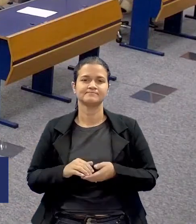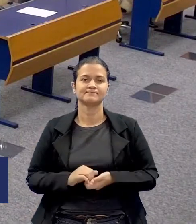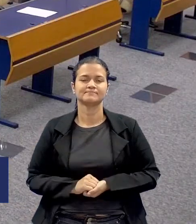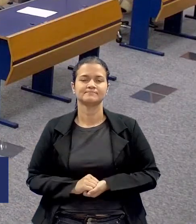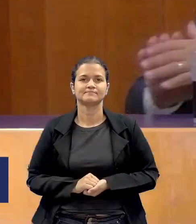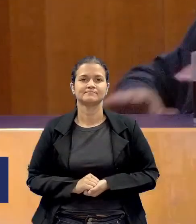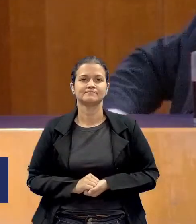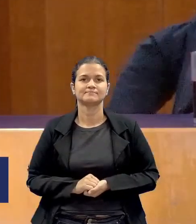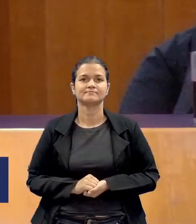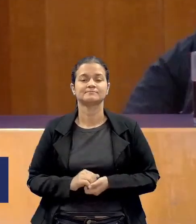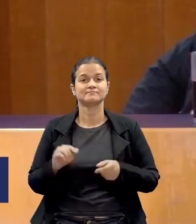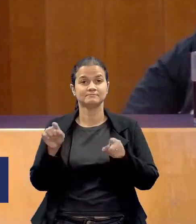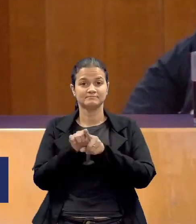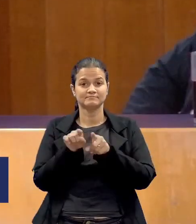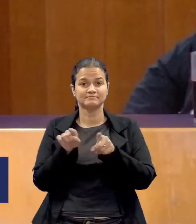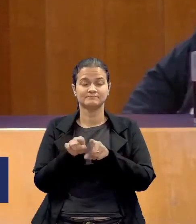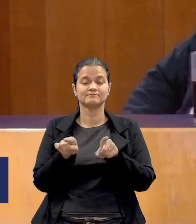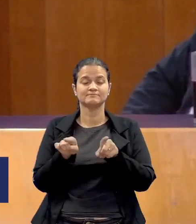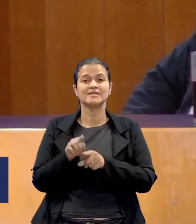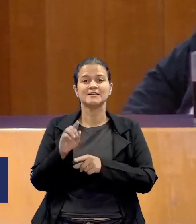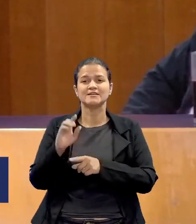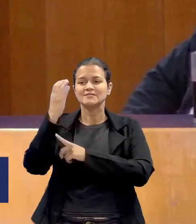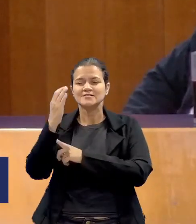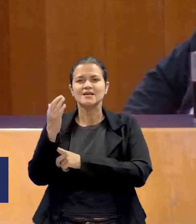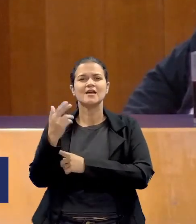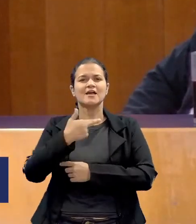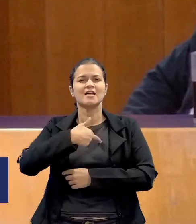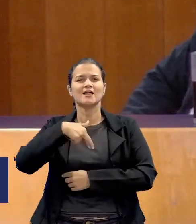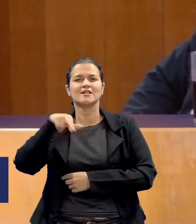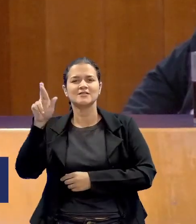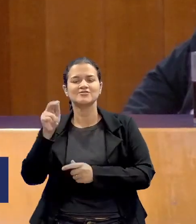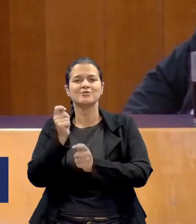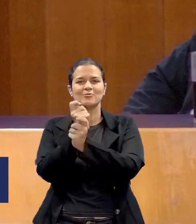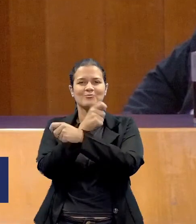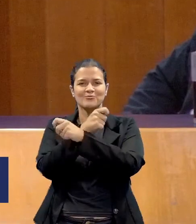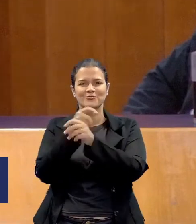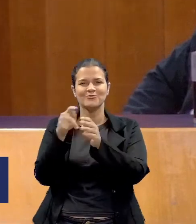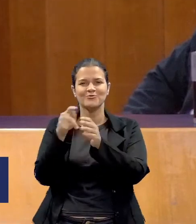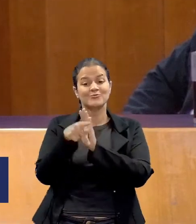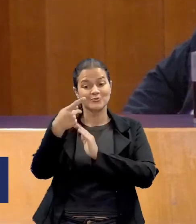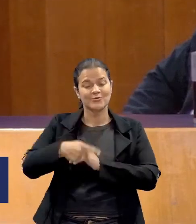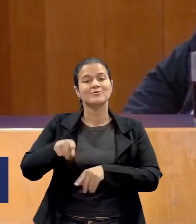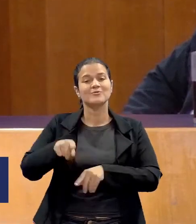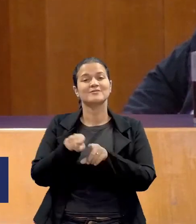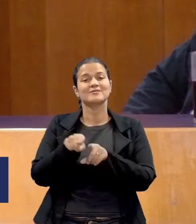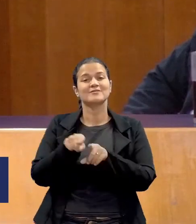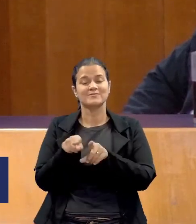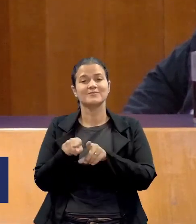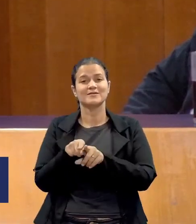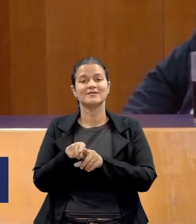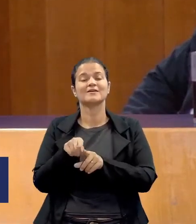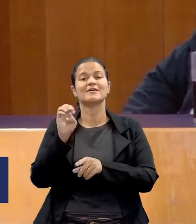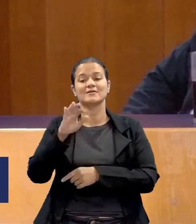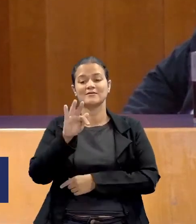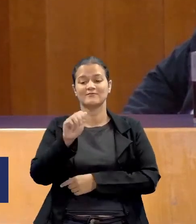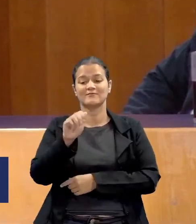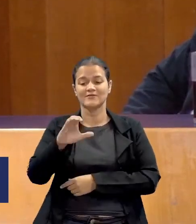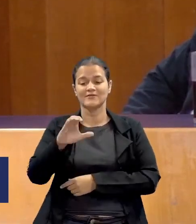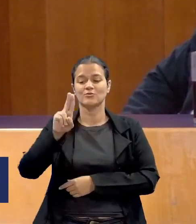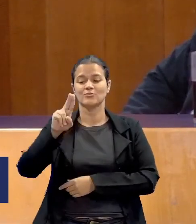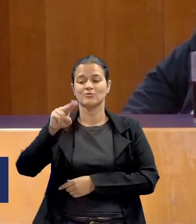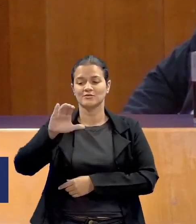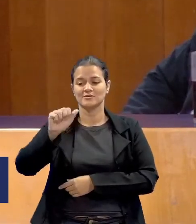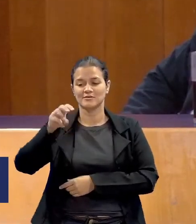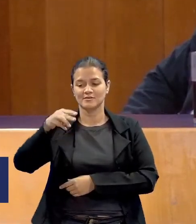a Clóvis Eco nas Ciências da Religião na PUC Goiás e ao curso de Serviço Social na mesma instituição, a FAC Unicampus, na